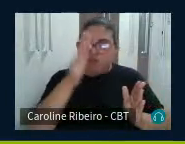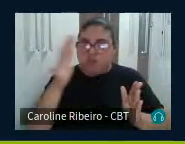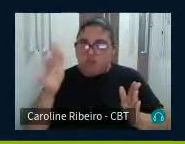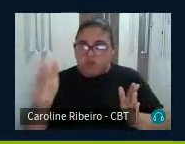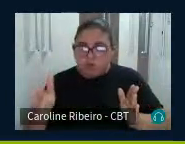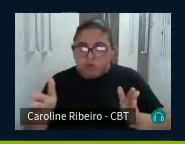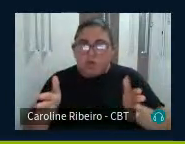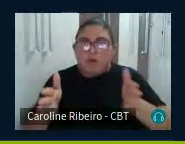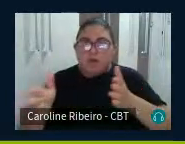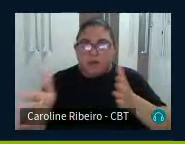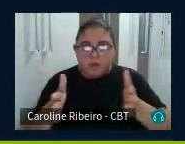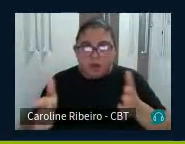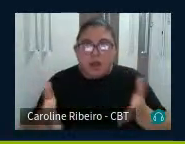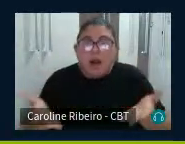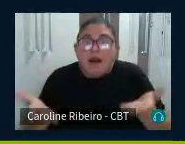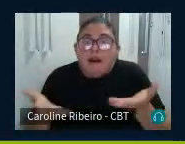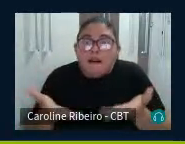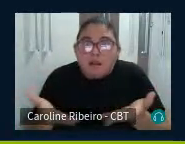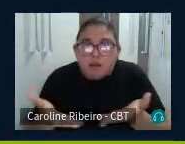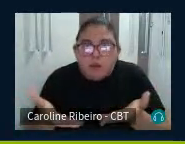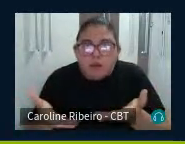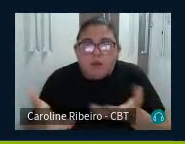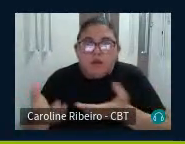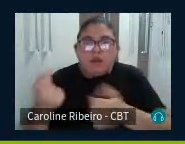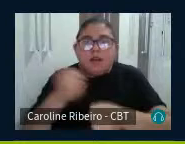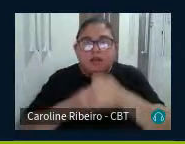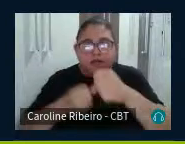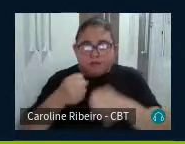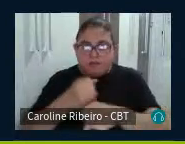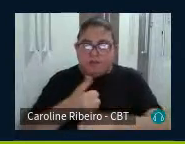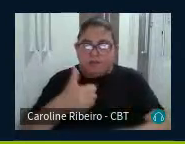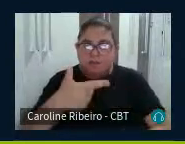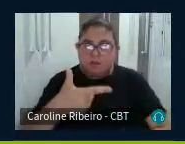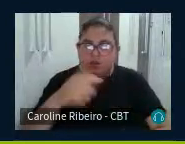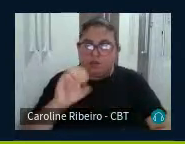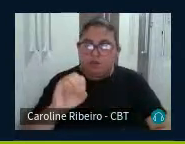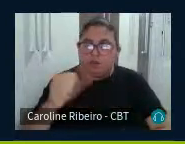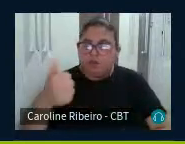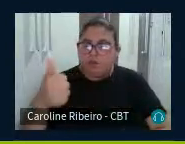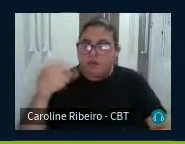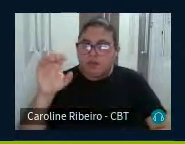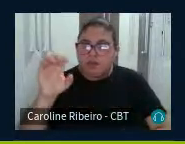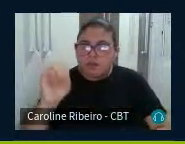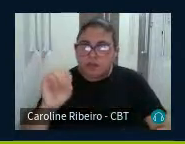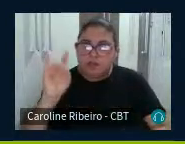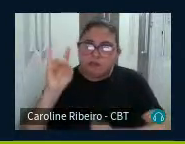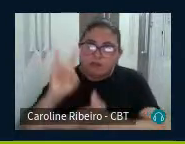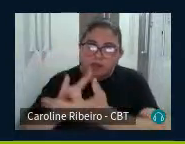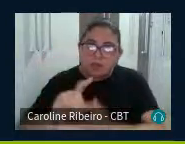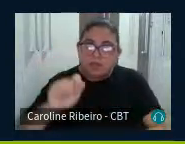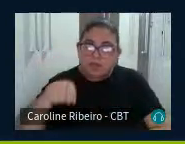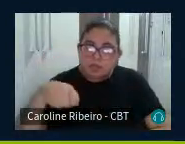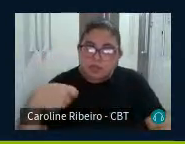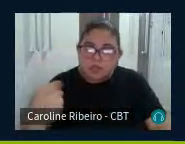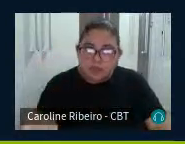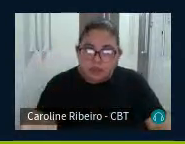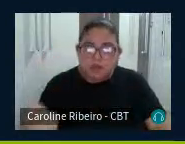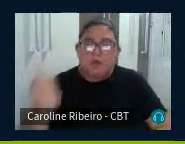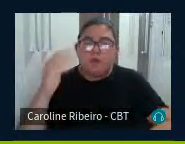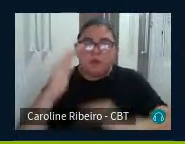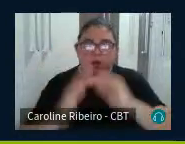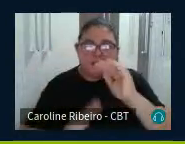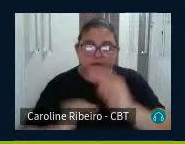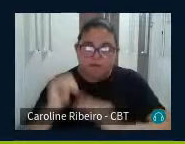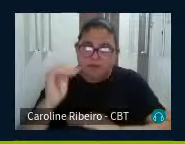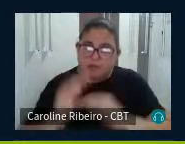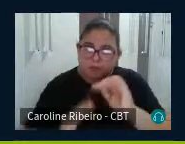Só agora, em 2010, que regulamentou a nossa profissão como tradutor e intérprete de Libras. E aí, a